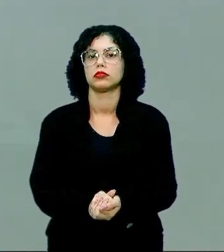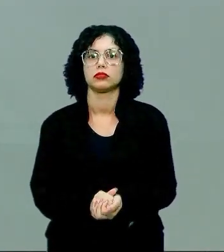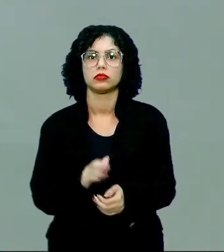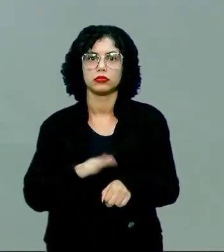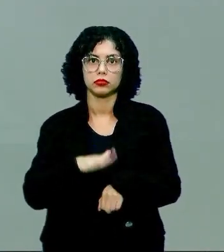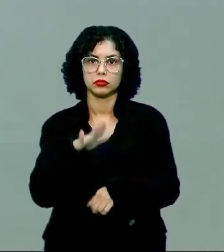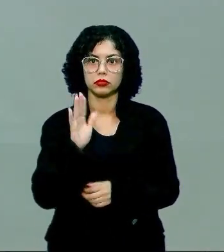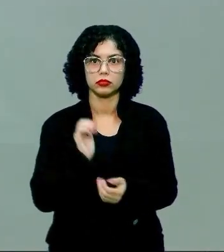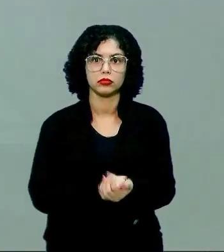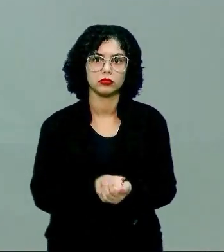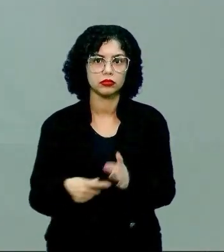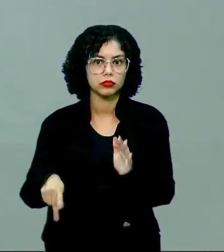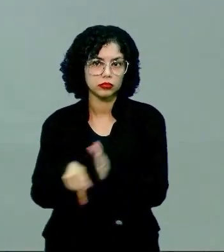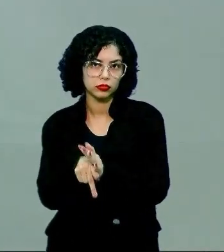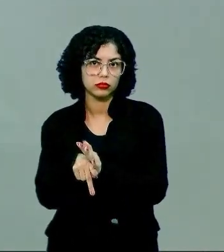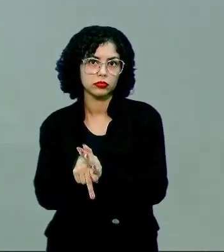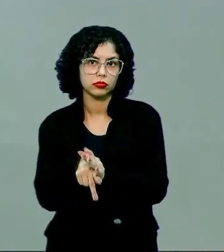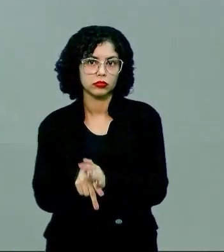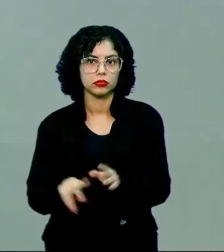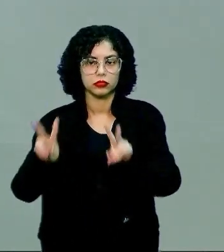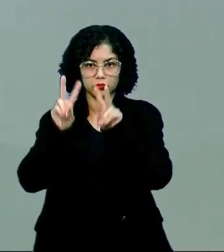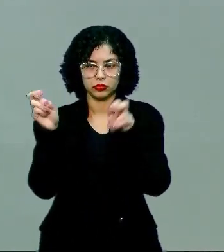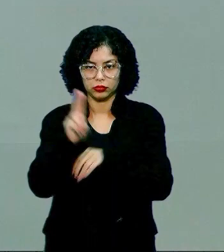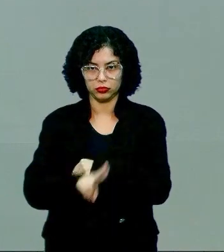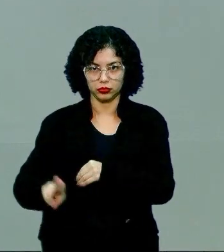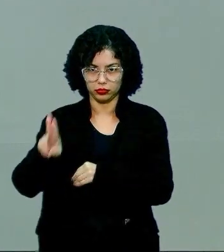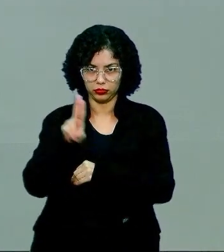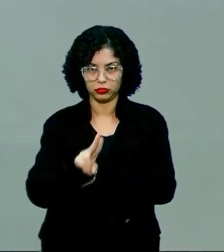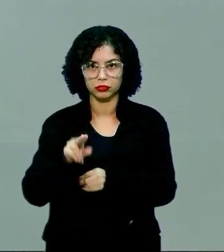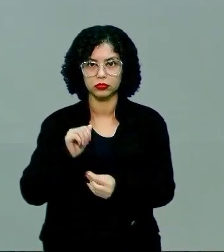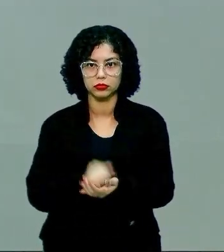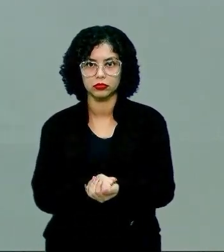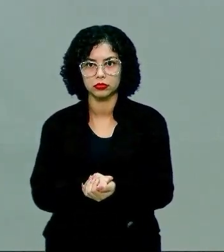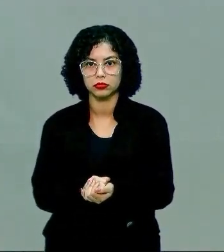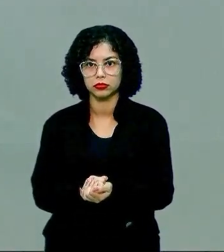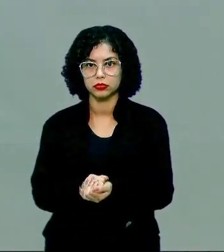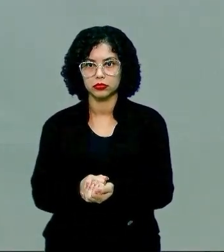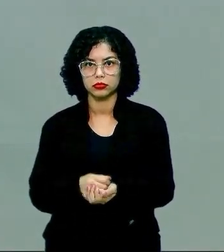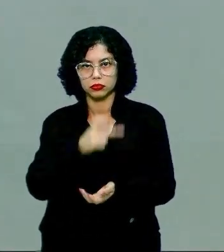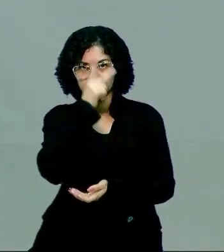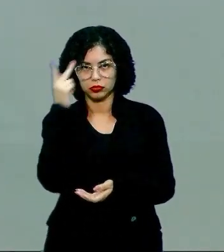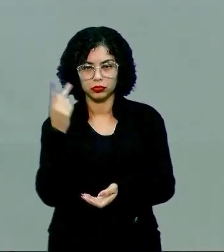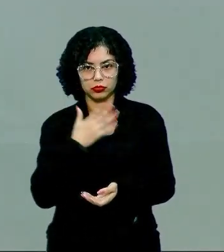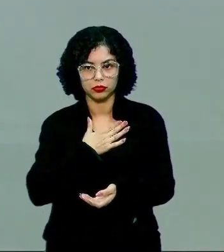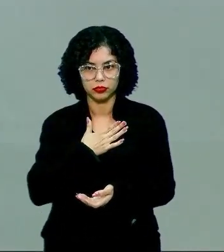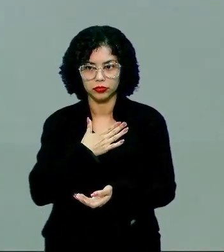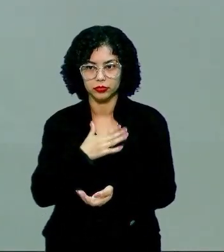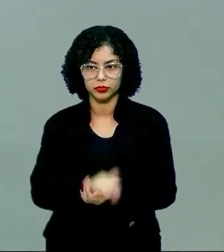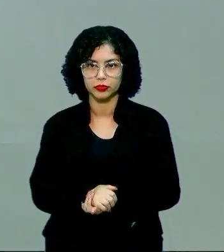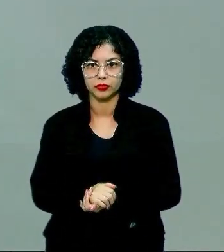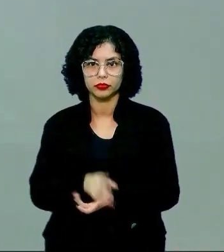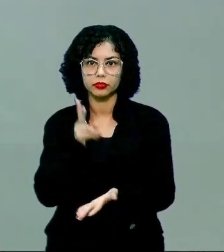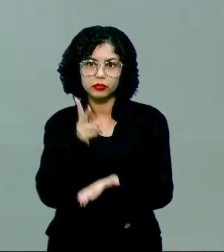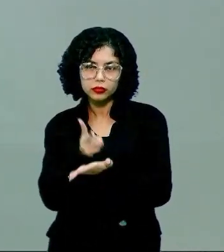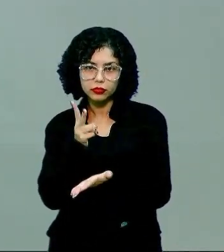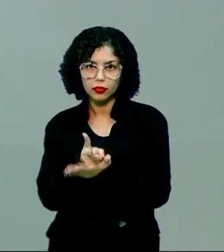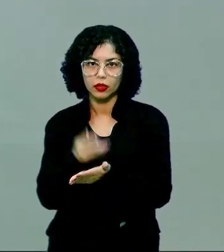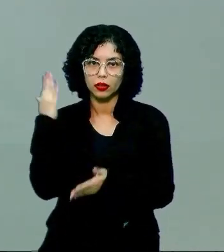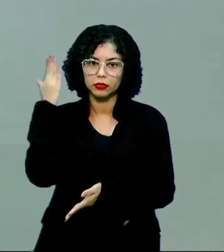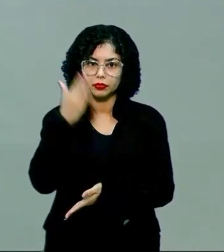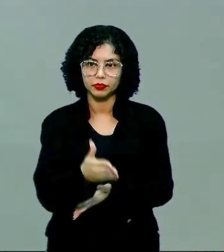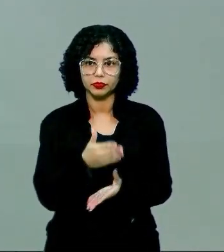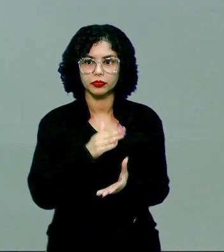é mais adequado não coloca assim mais usual mas direcional para mim é a pessoa então é sempre esse